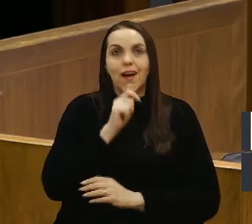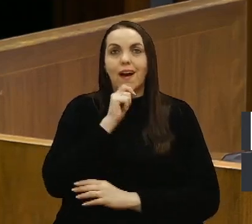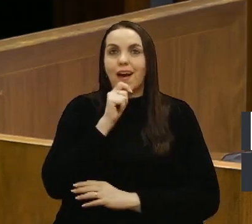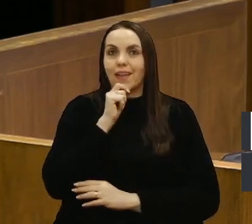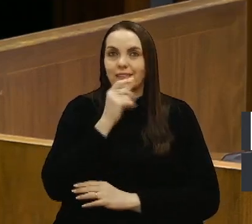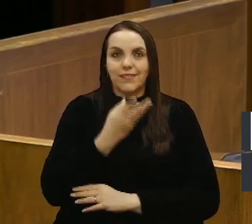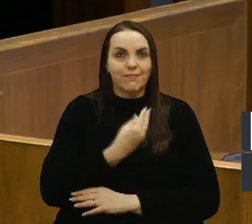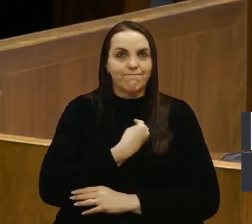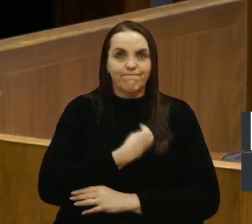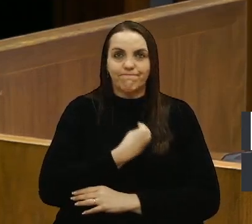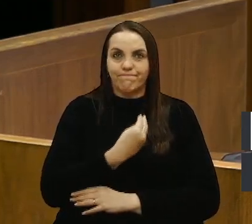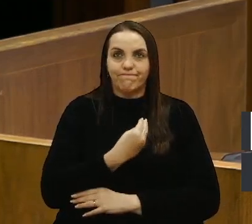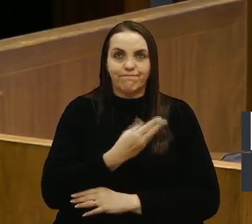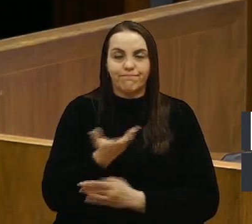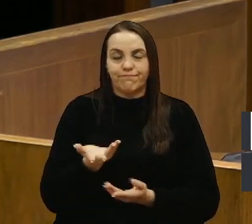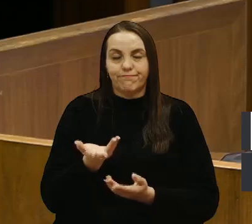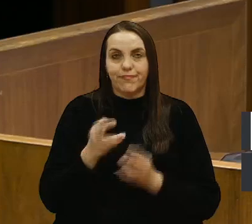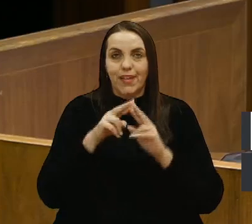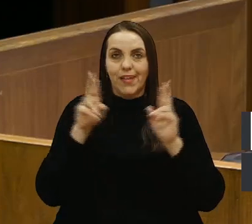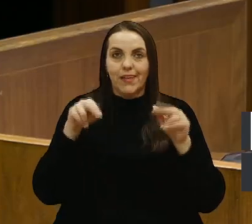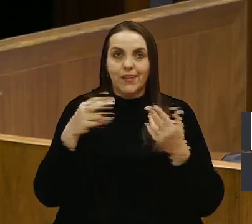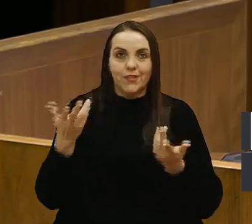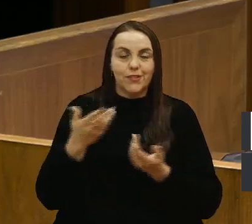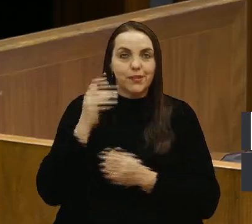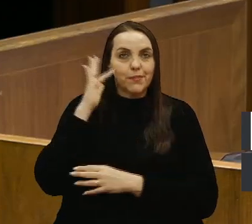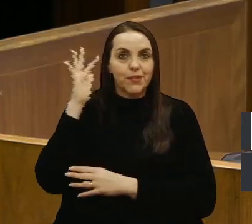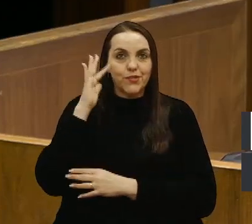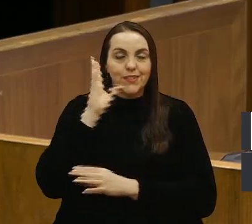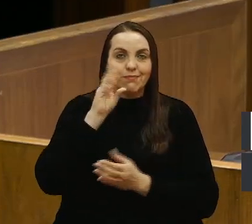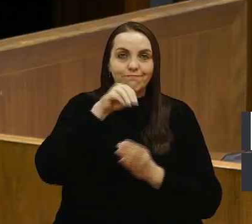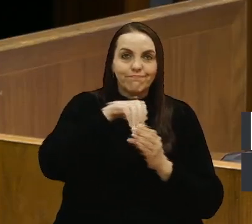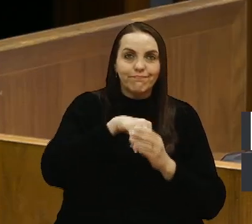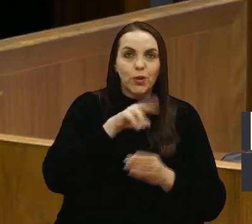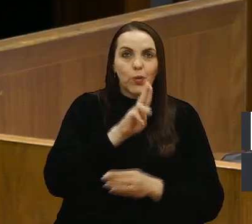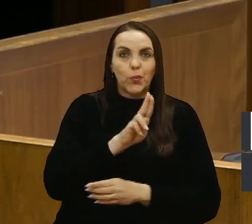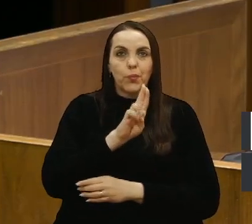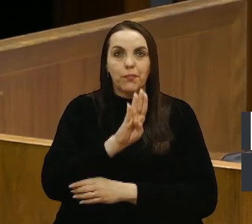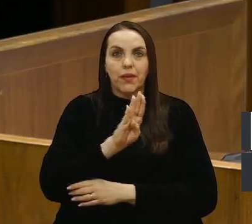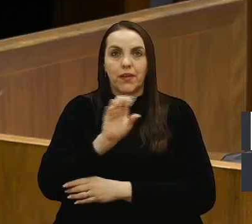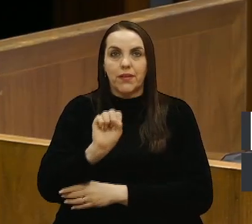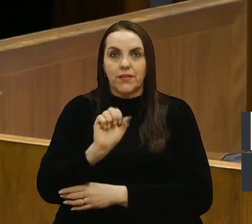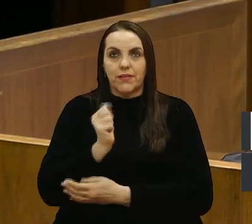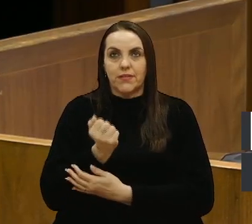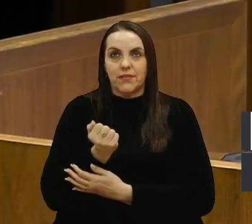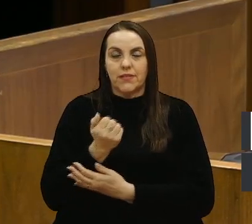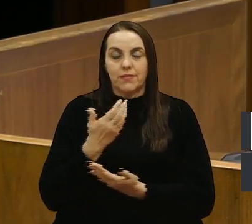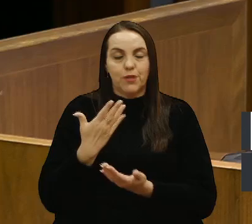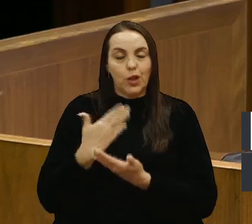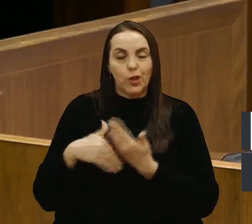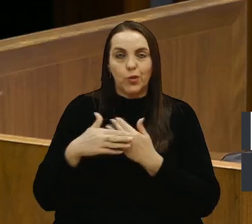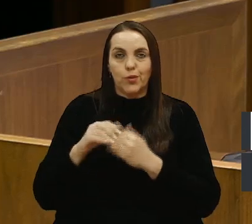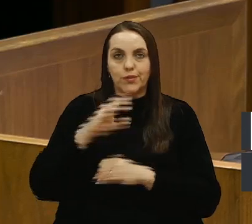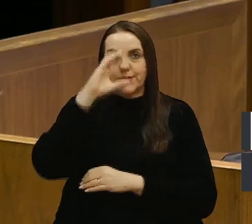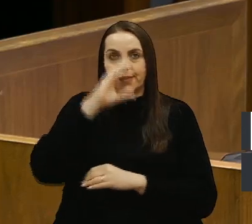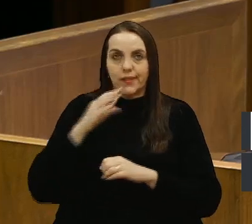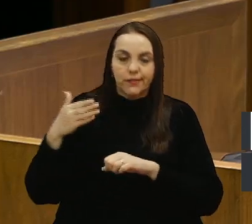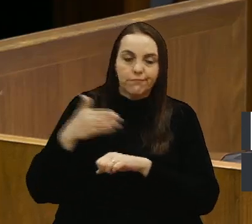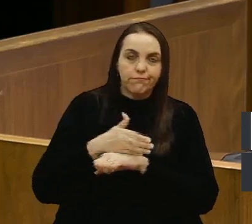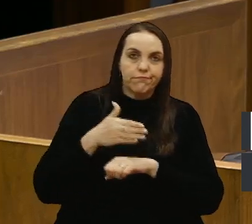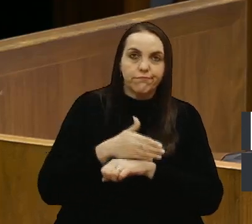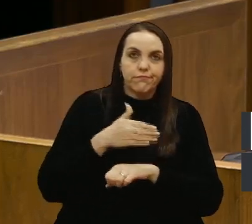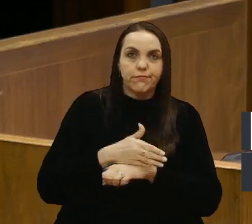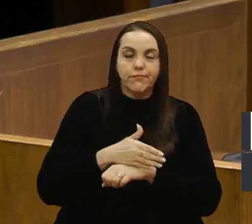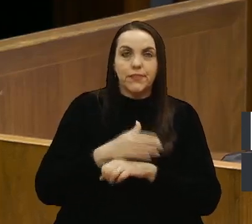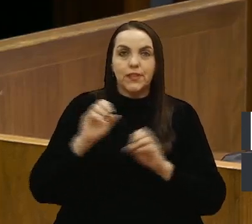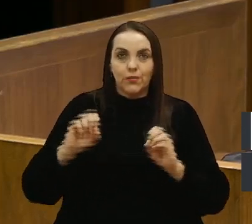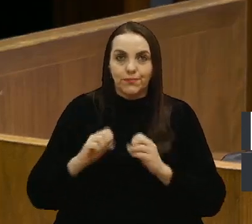estão na rede onde a gente imagina, dentro das UBSs, na porta de entrada dos cidadãos. E para celebrar o